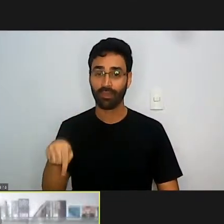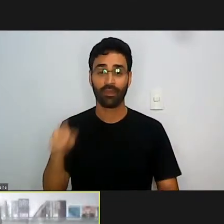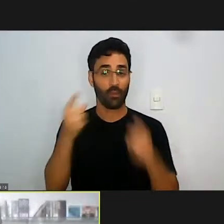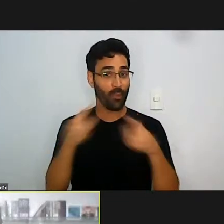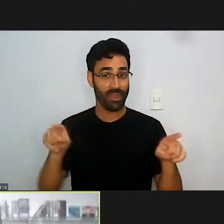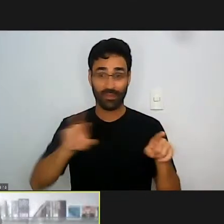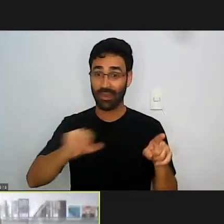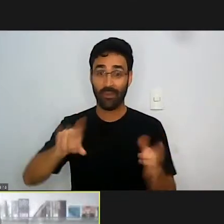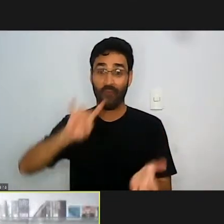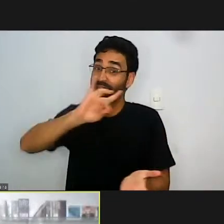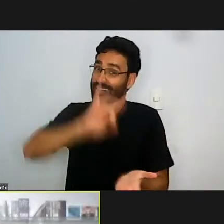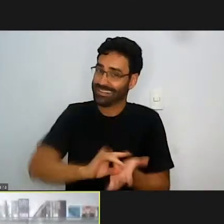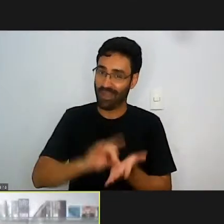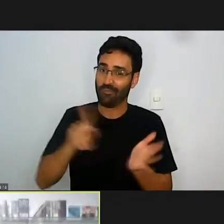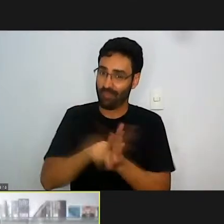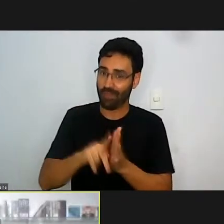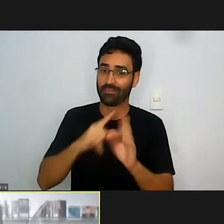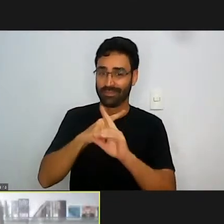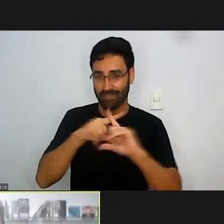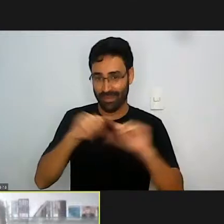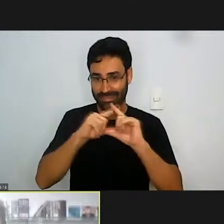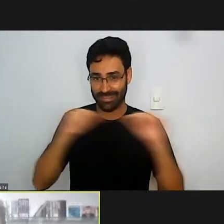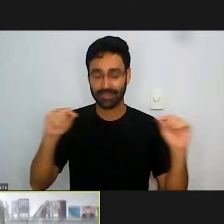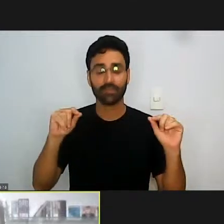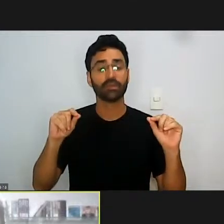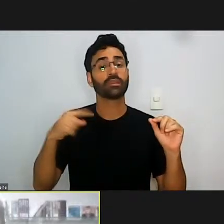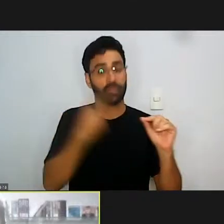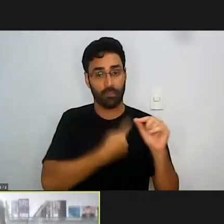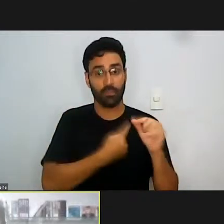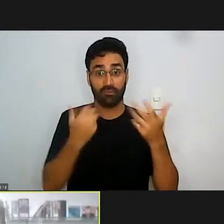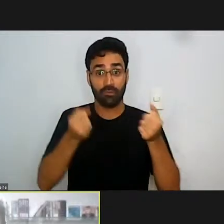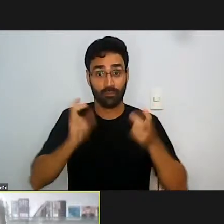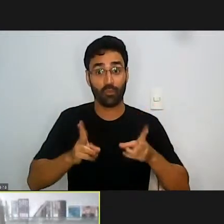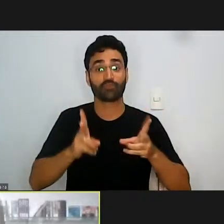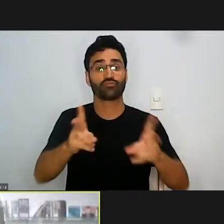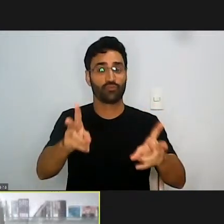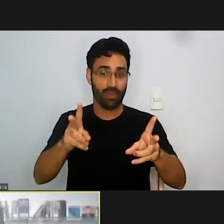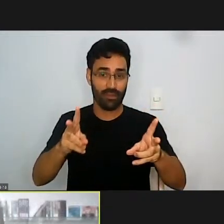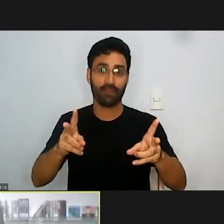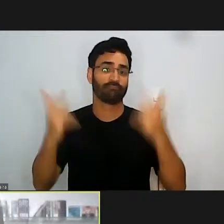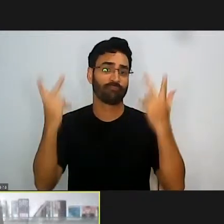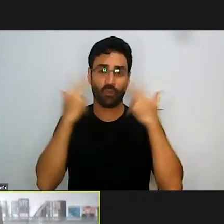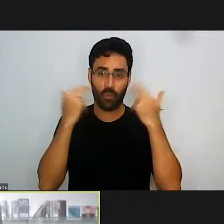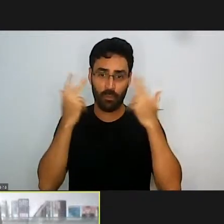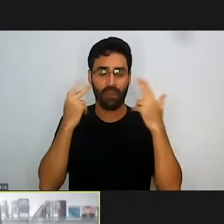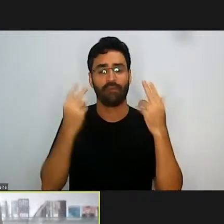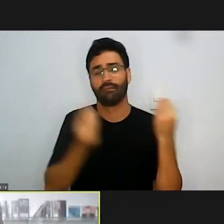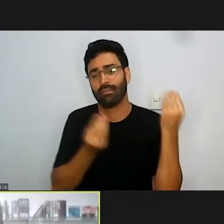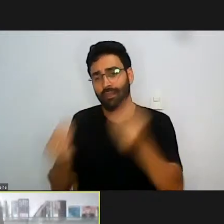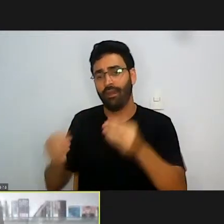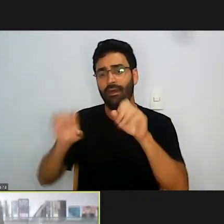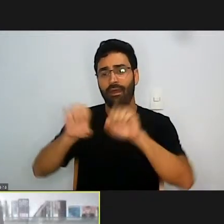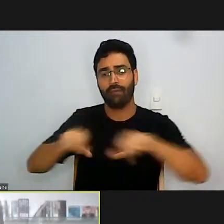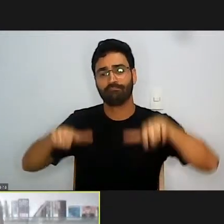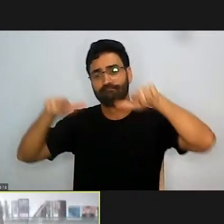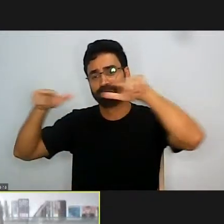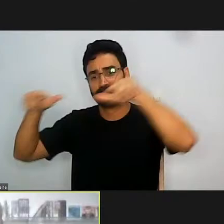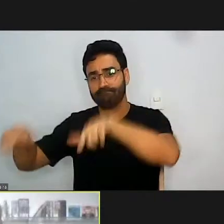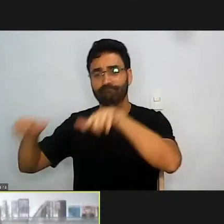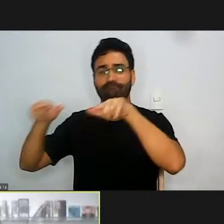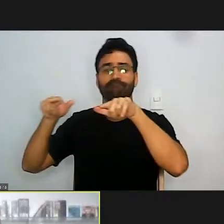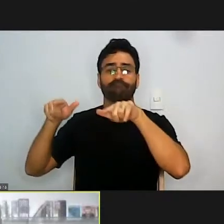de Brasília. Em seguida, daremos continuidade na programação com outorga de título do Dr. Honoris Causa